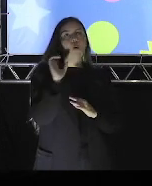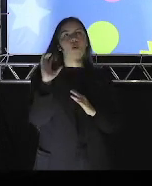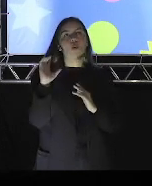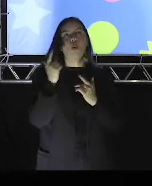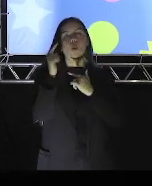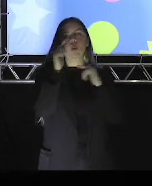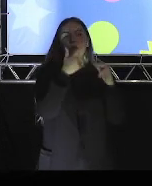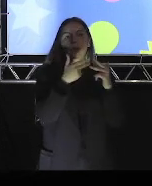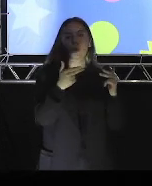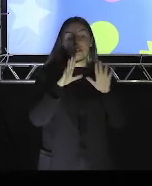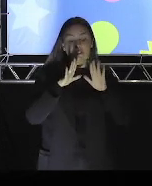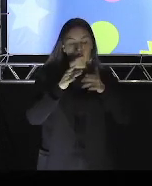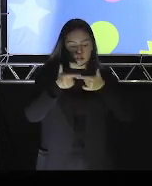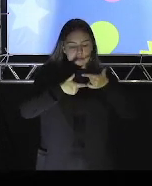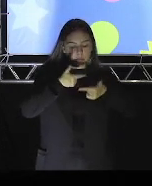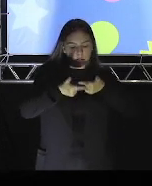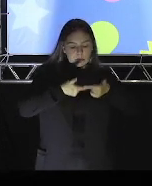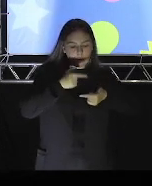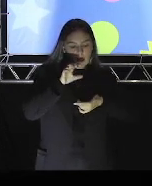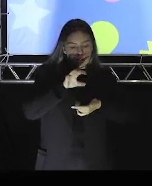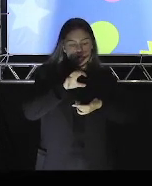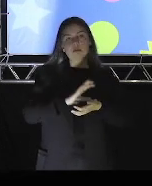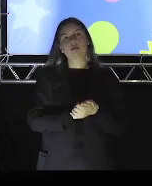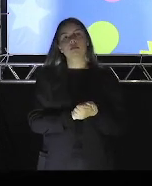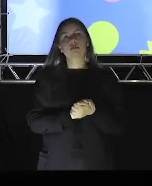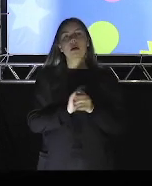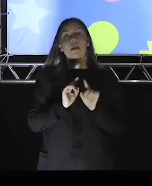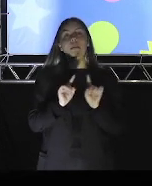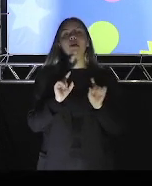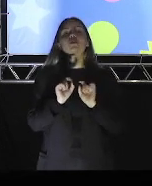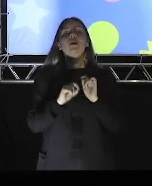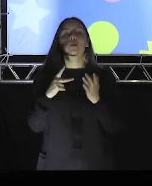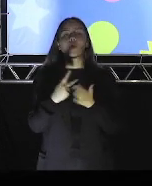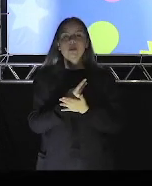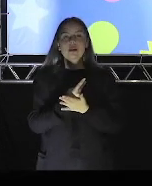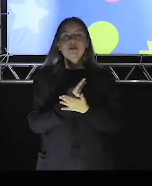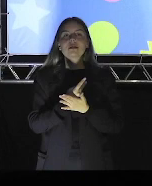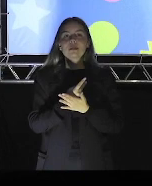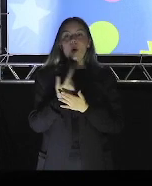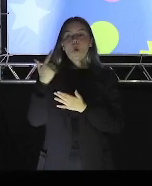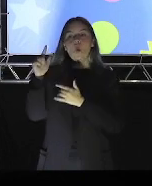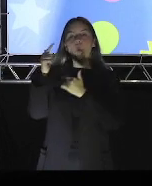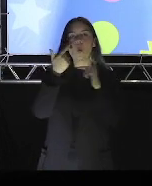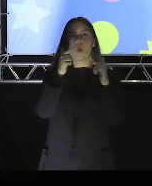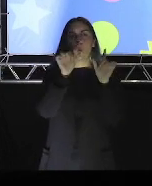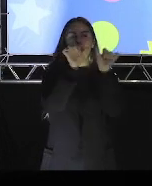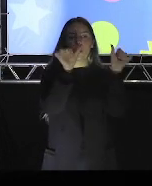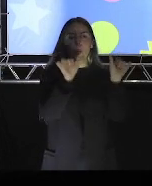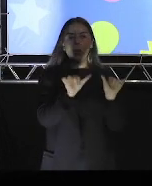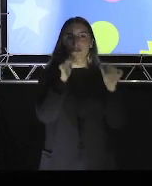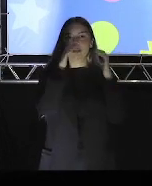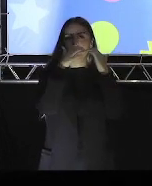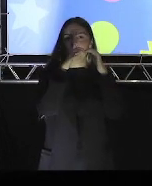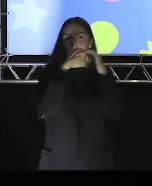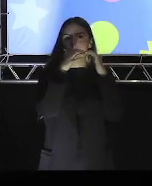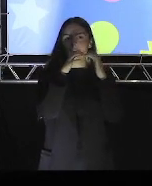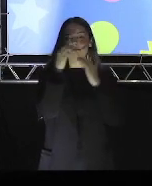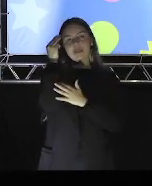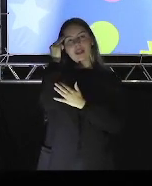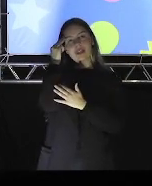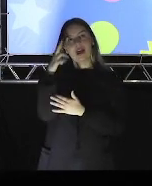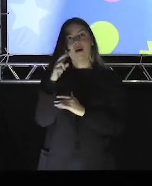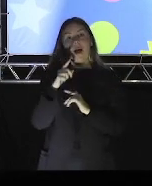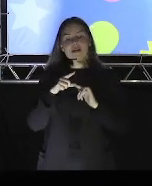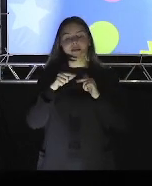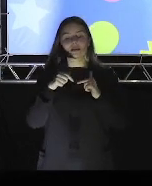né, específico. Só que aí, os outros modelos mentais, que é como agente de mudança, que a gente precisa